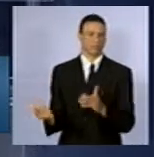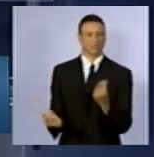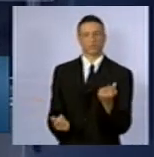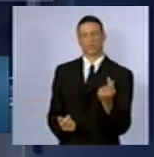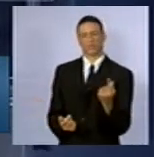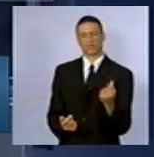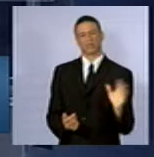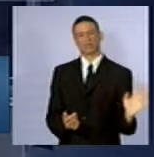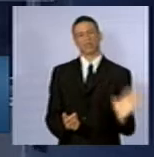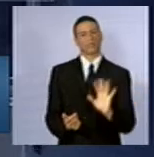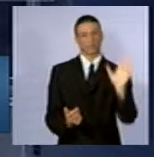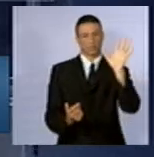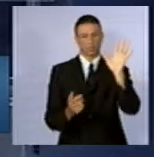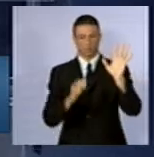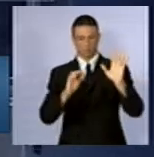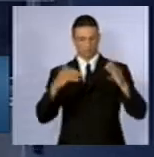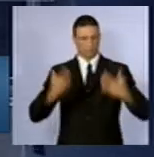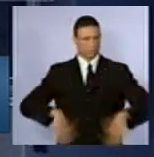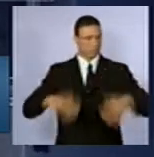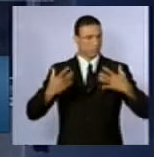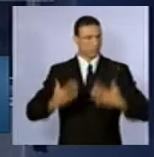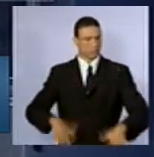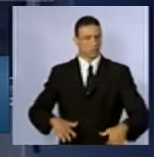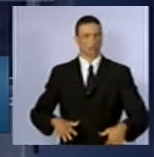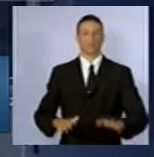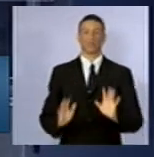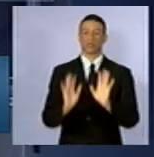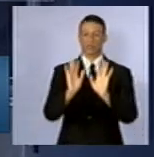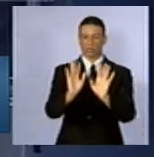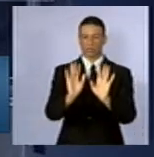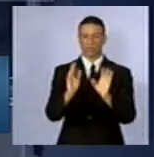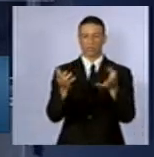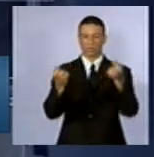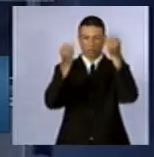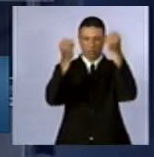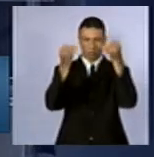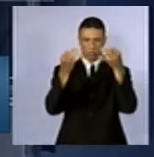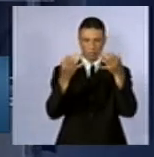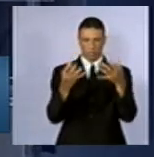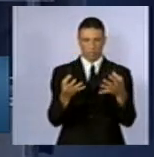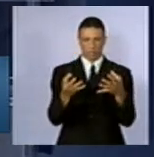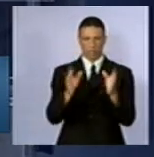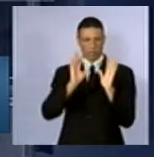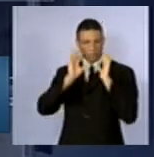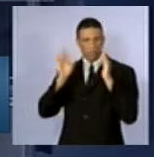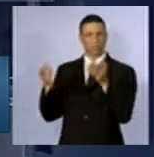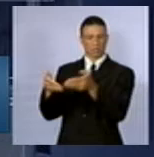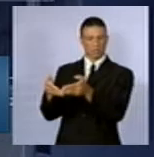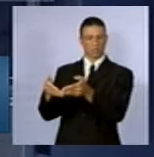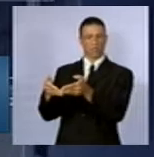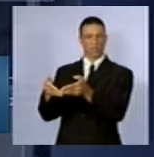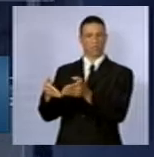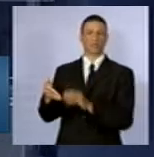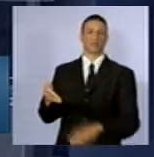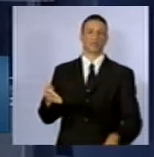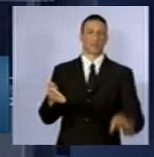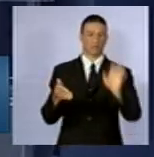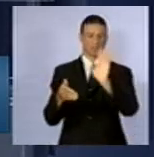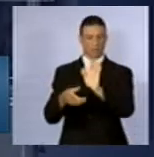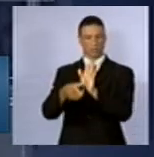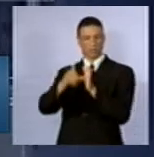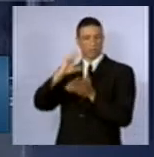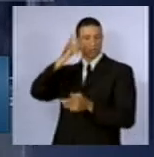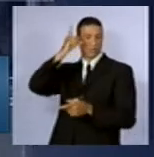possam ser chamados de catastróficos então eu gostaria de posicionar um pouco essa questão como foi dito